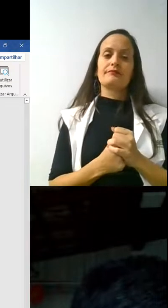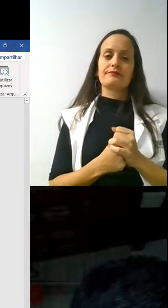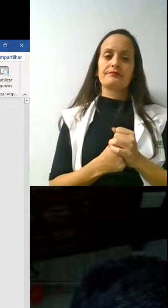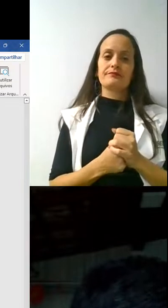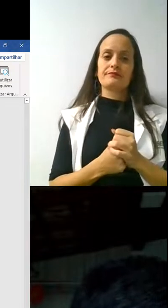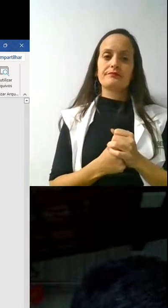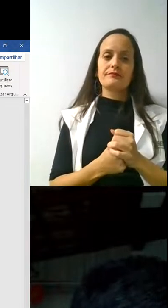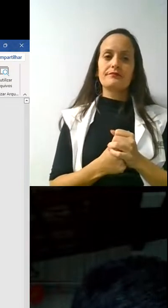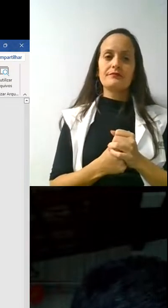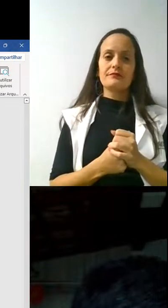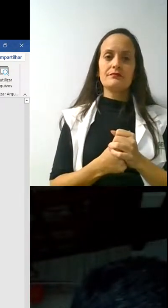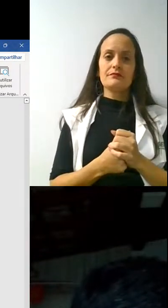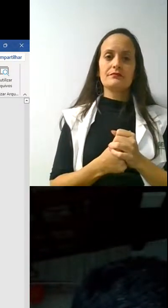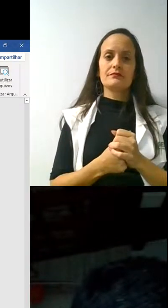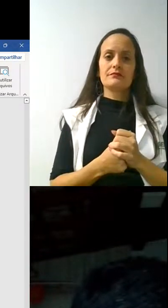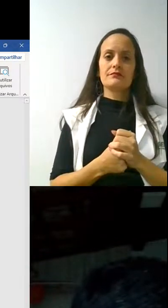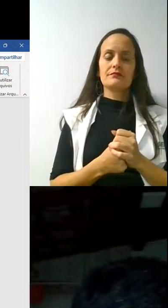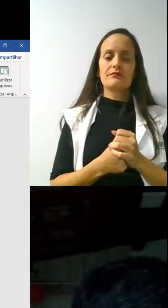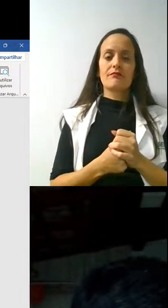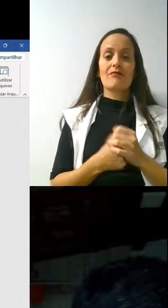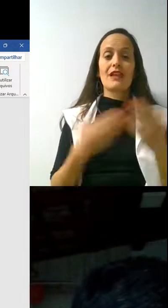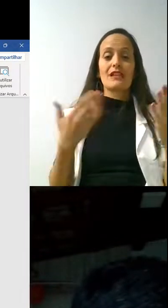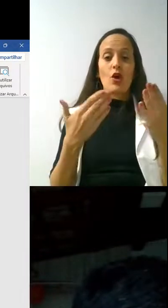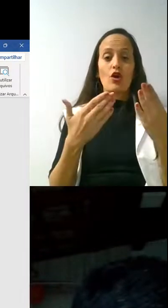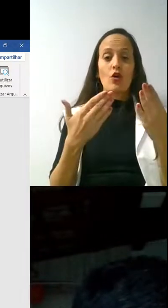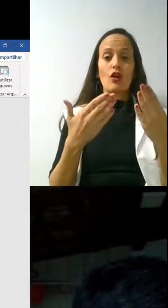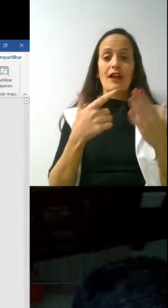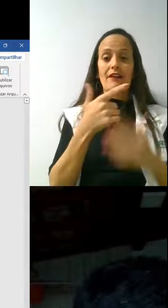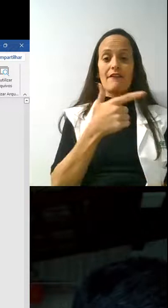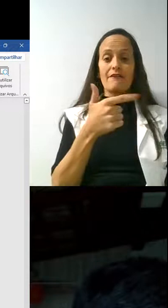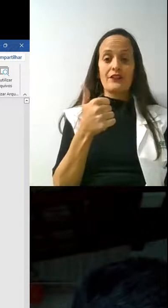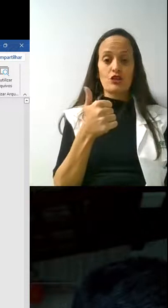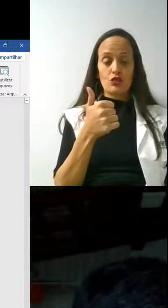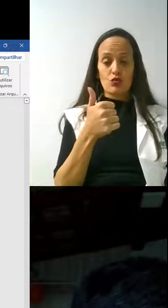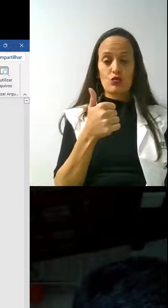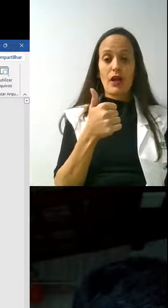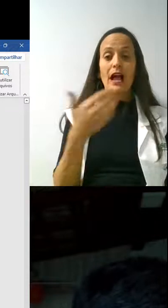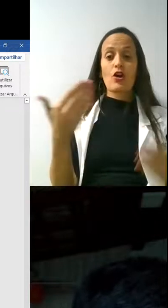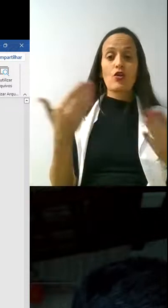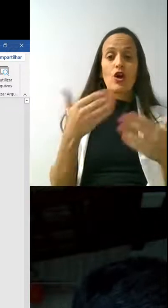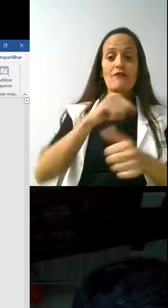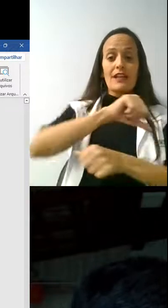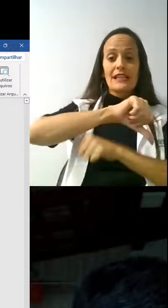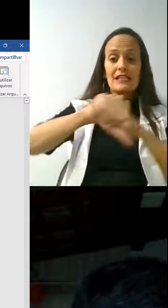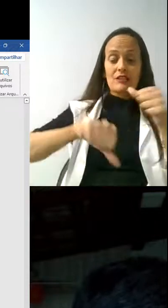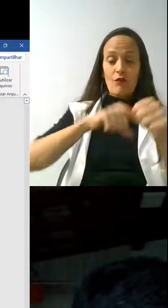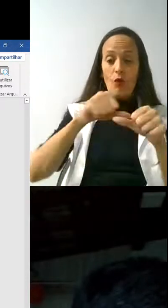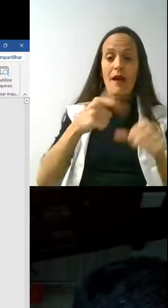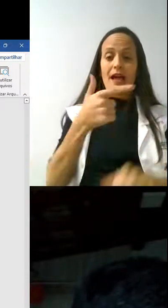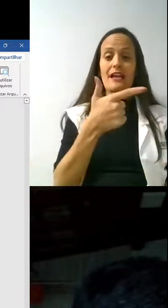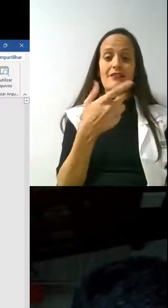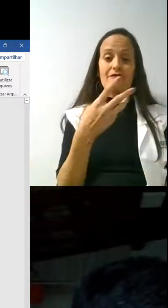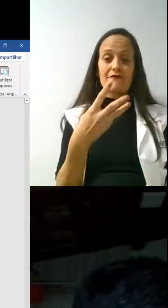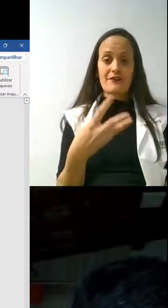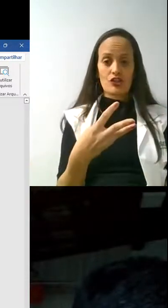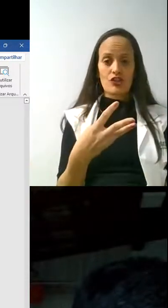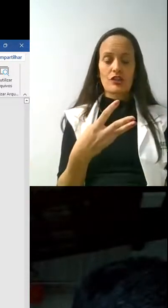poste, né? Então, ele vai deixar de ser o poste 21 e vai passar a ser o poste o quê? 23. O código